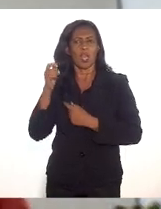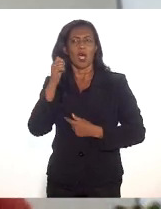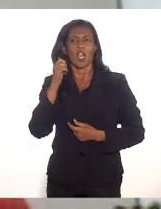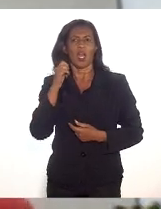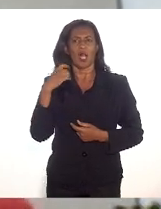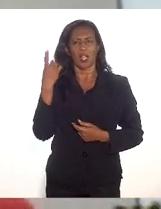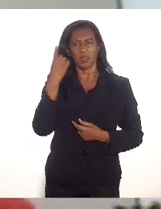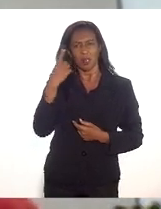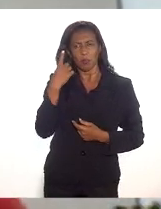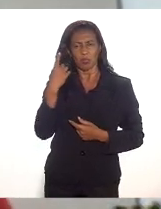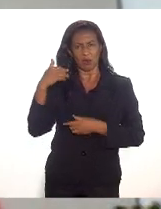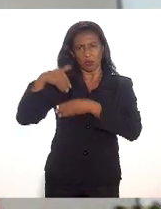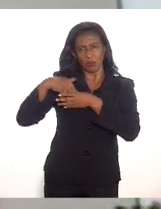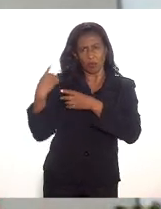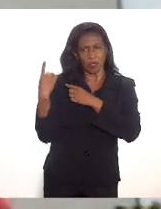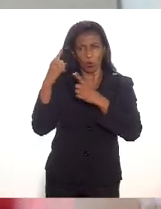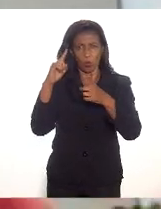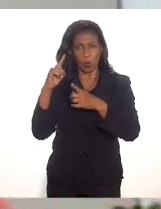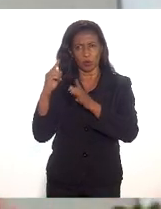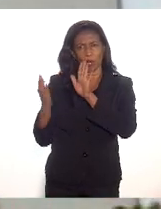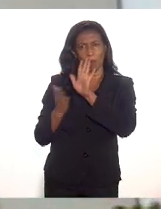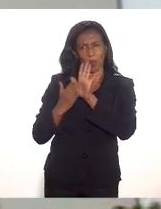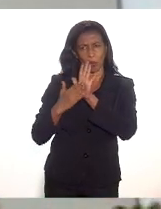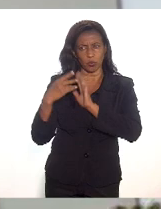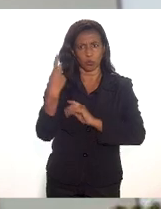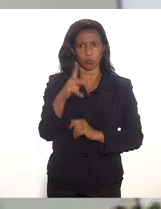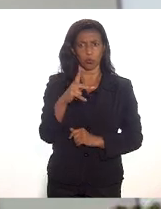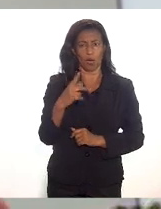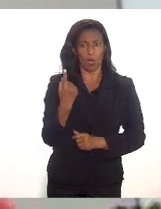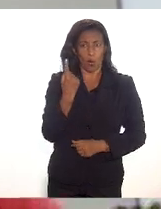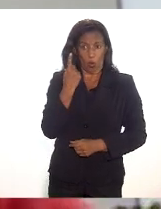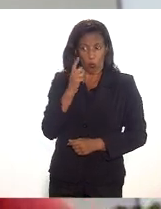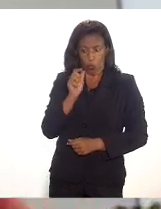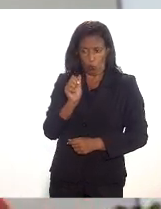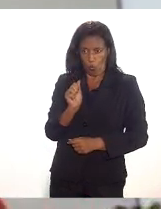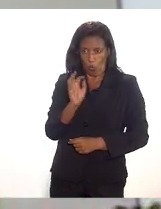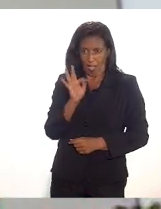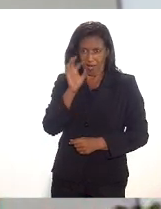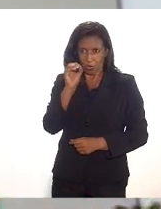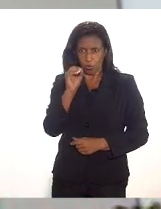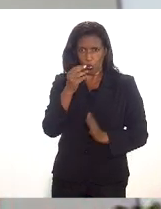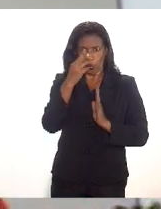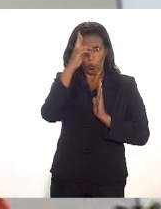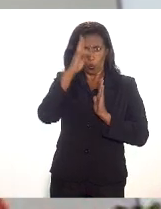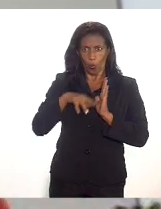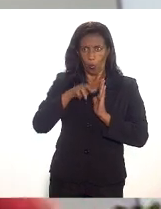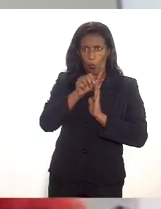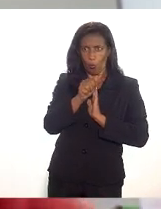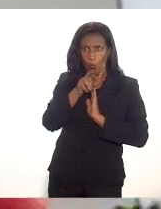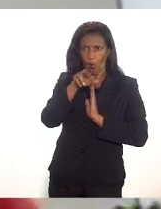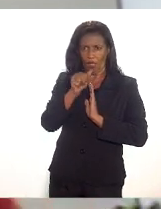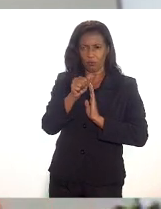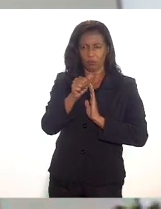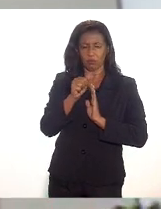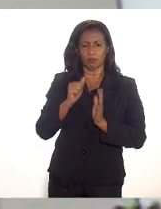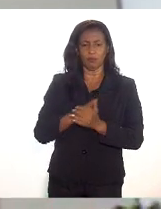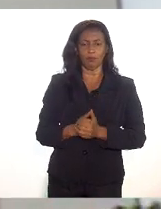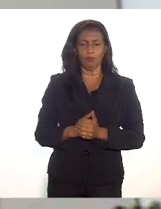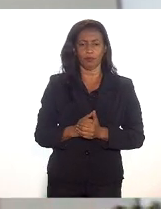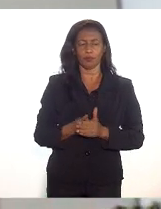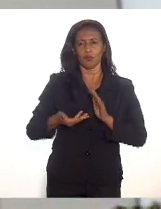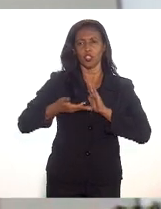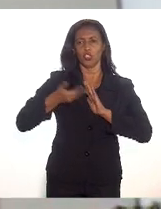suas propostas. Agora, com um ato, tornar sem efeito uma decisão soberana do